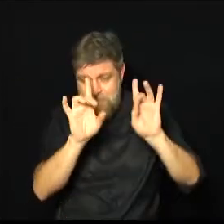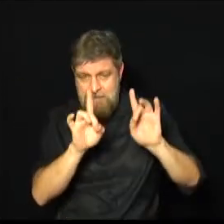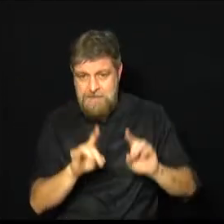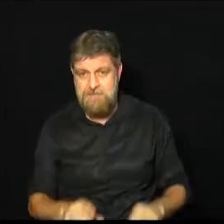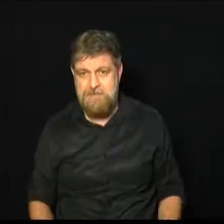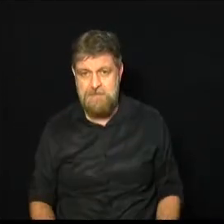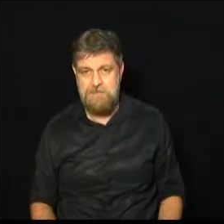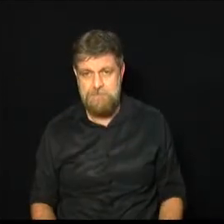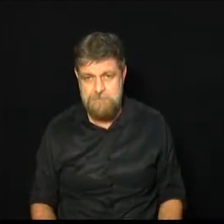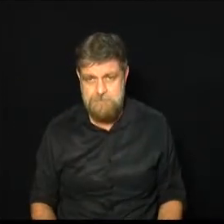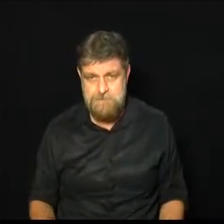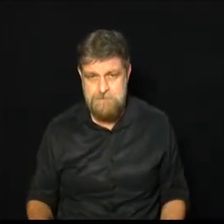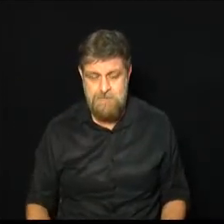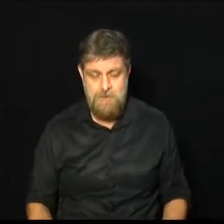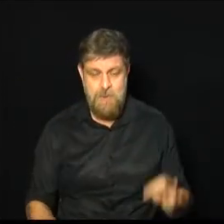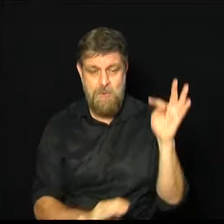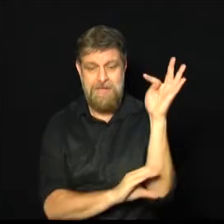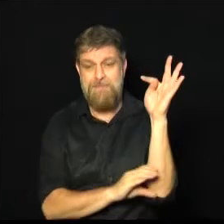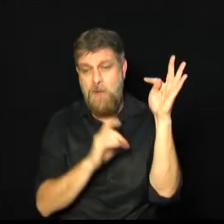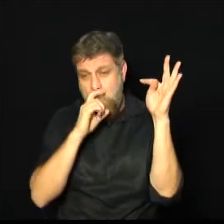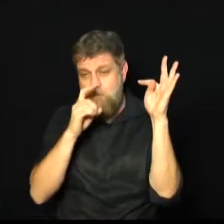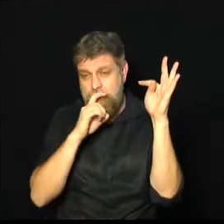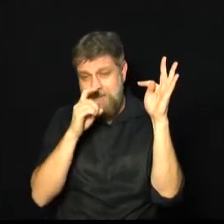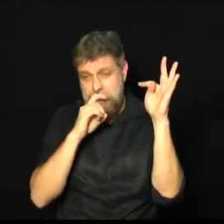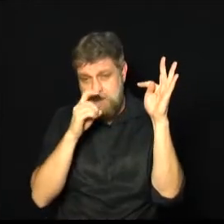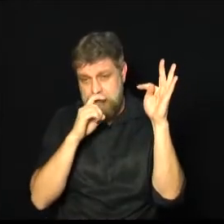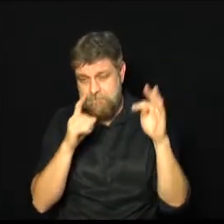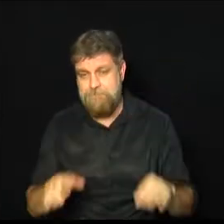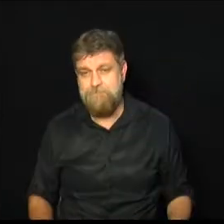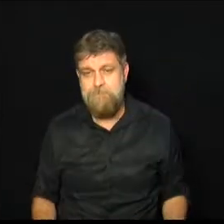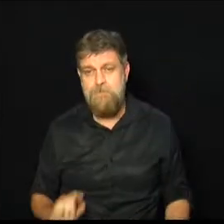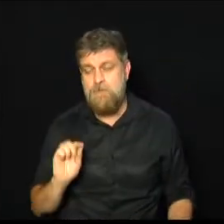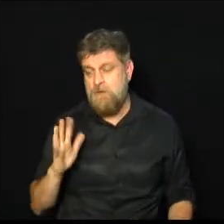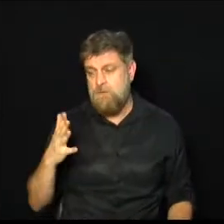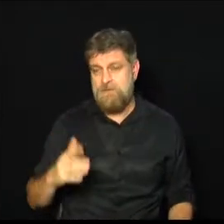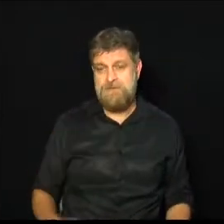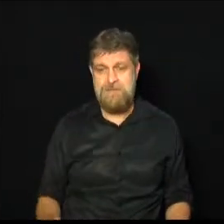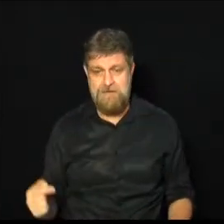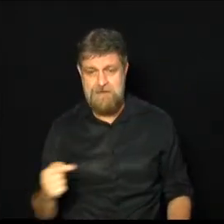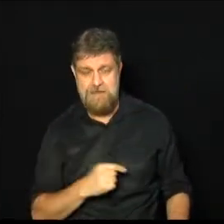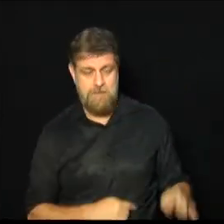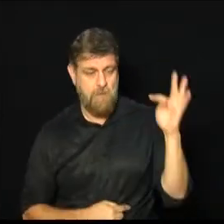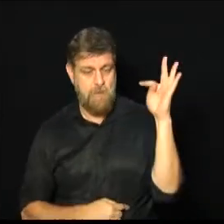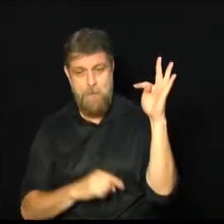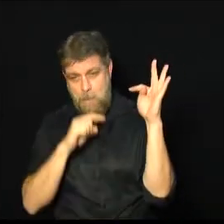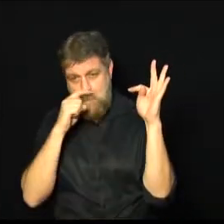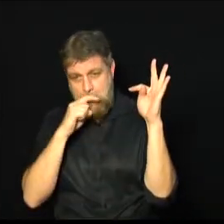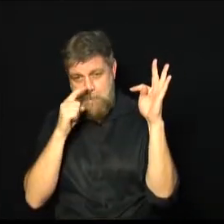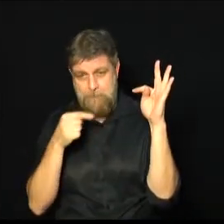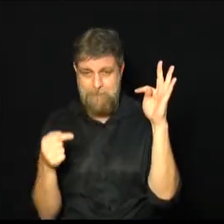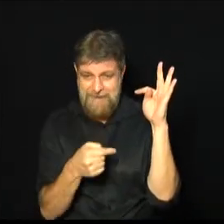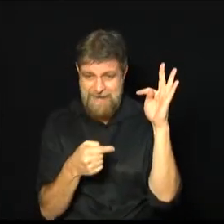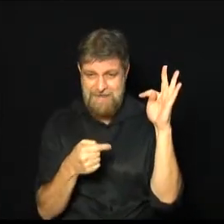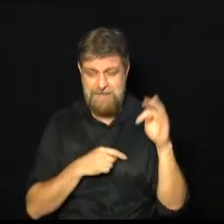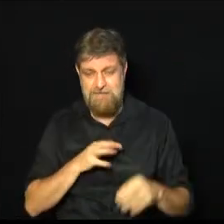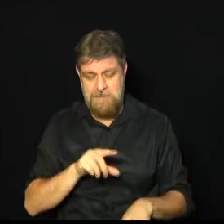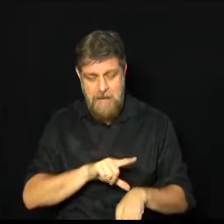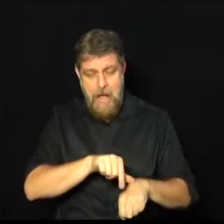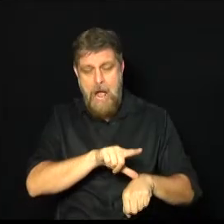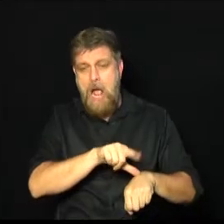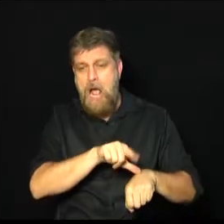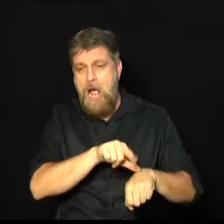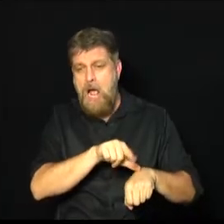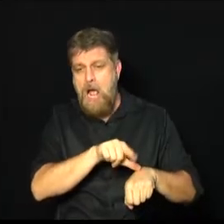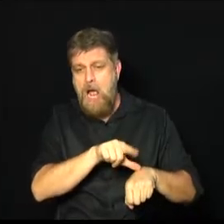terminal Ouro Verde. Então, isso fez com que o terminal Ouro Verde tivesse um atraso na sua